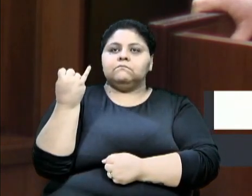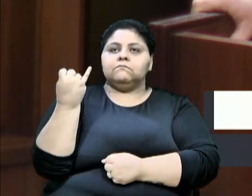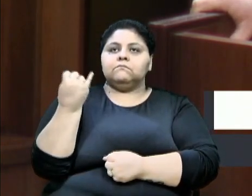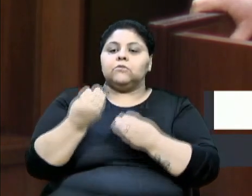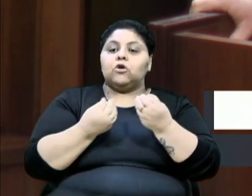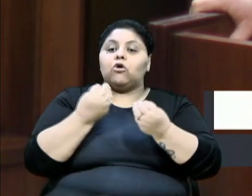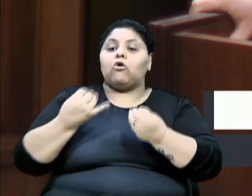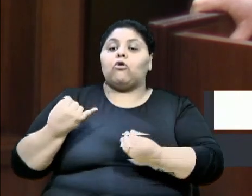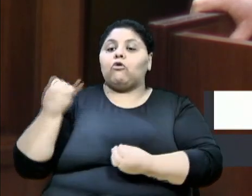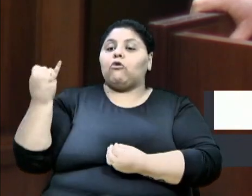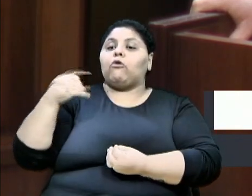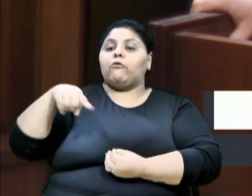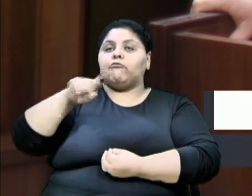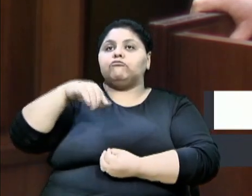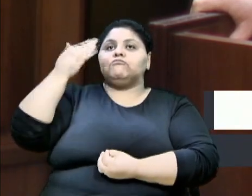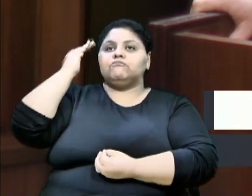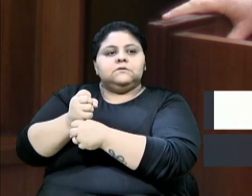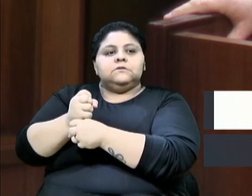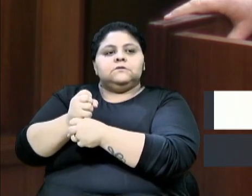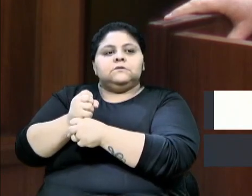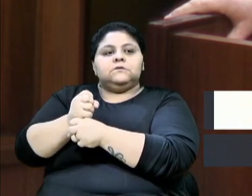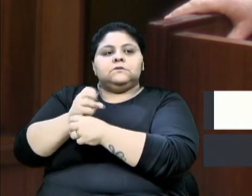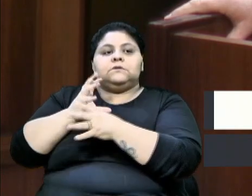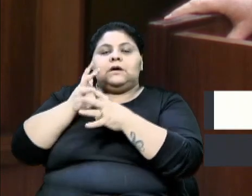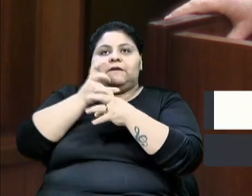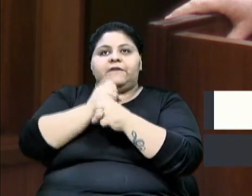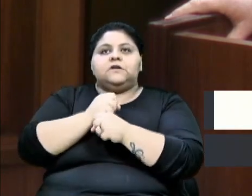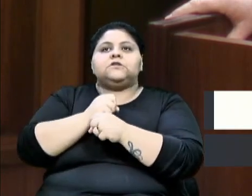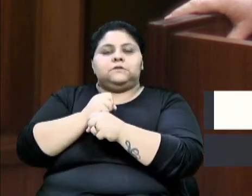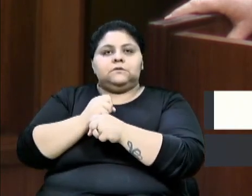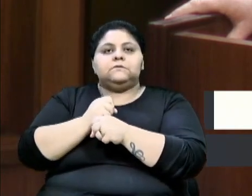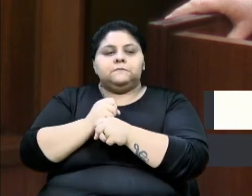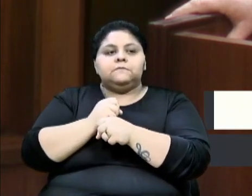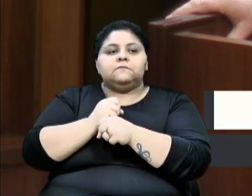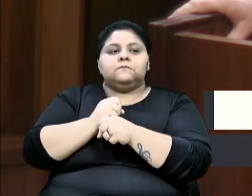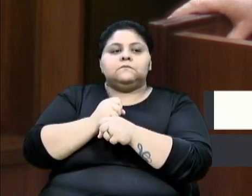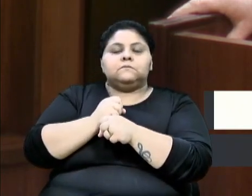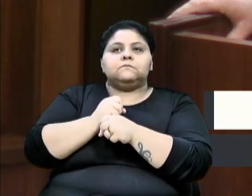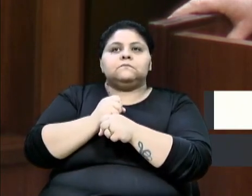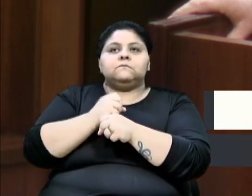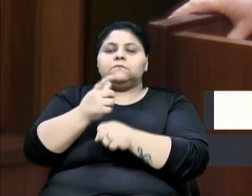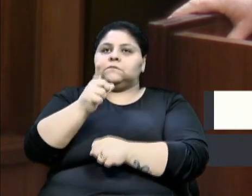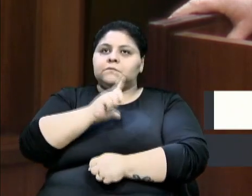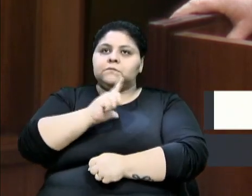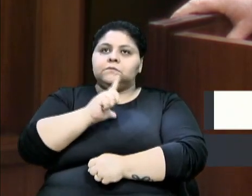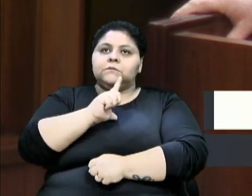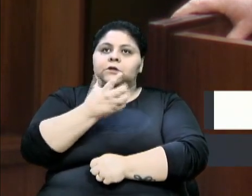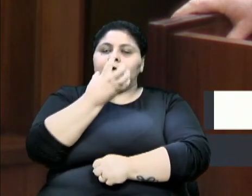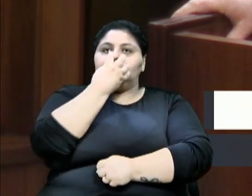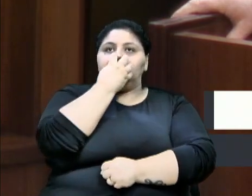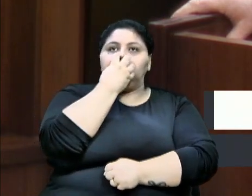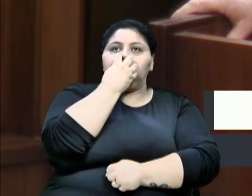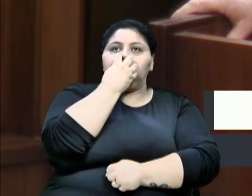de saúde. Mas hoje nós tivemos uma fala aqui no início da sessão, meio raivosa, né, assim, que a gente